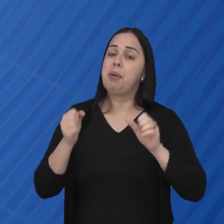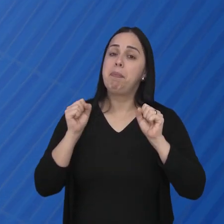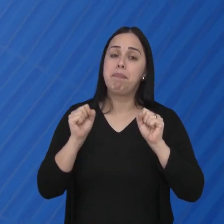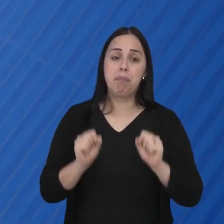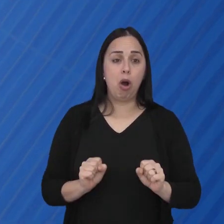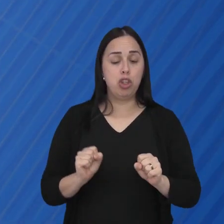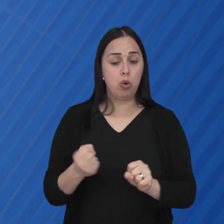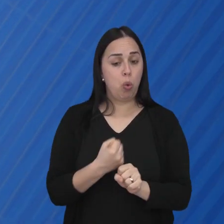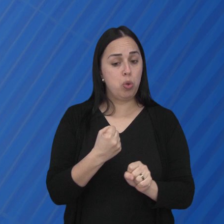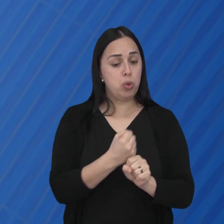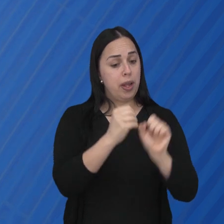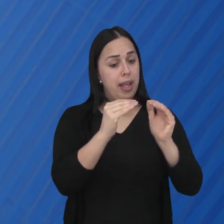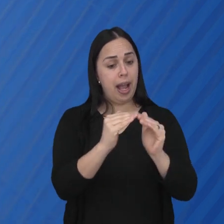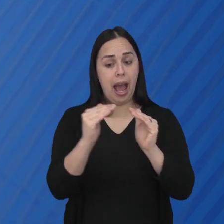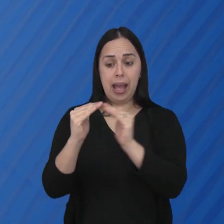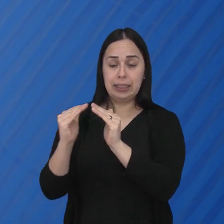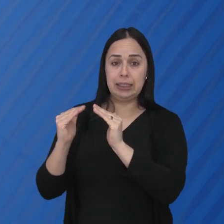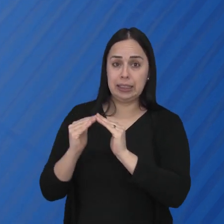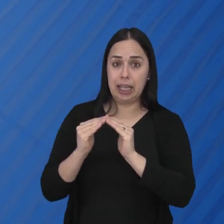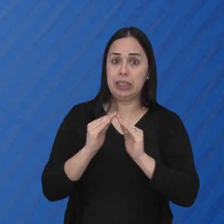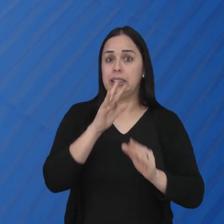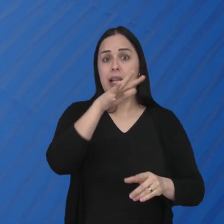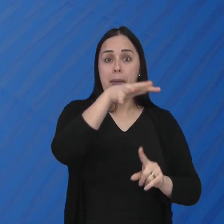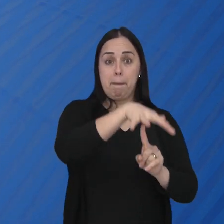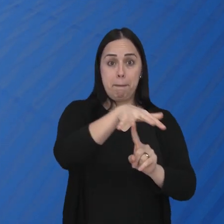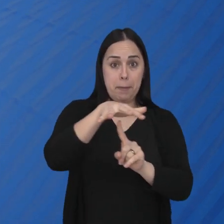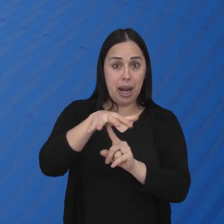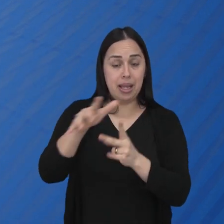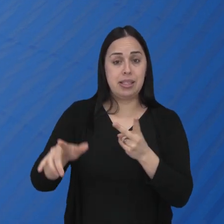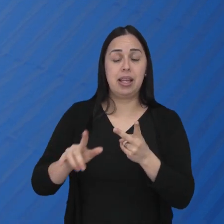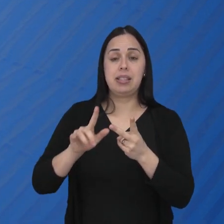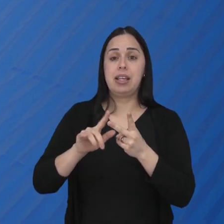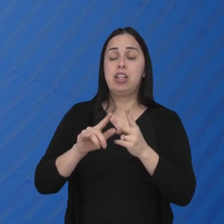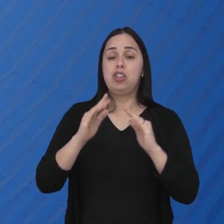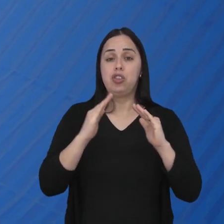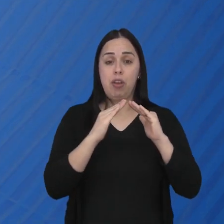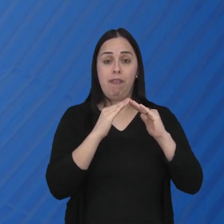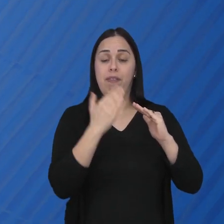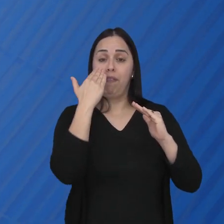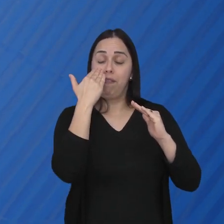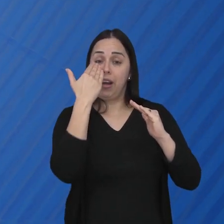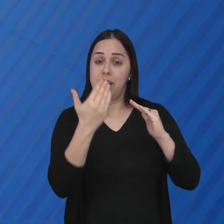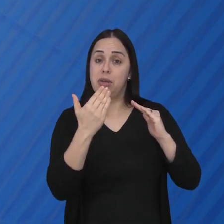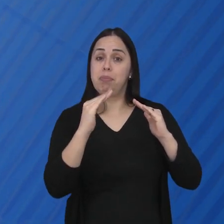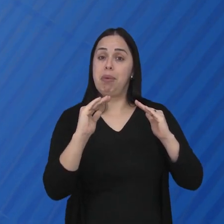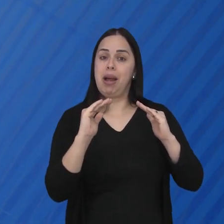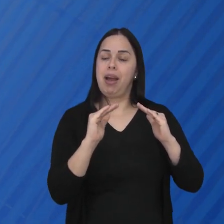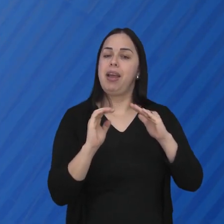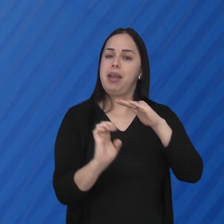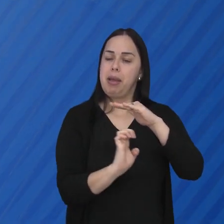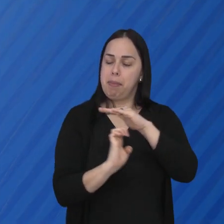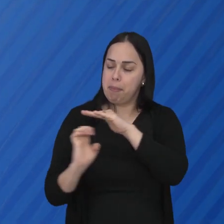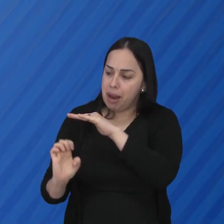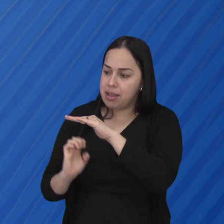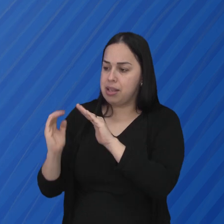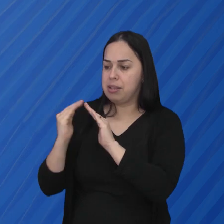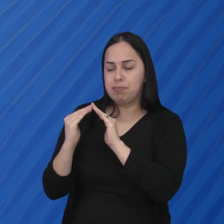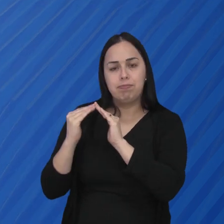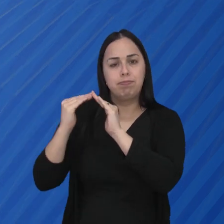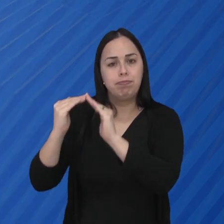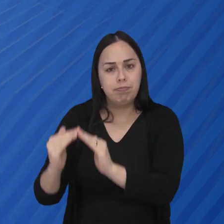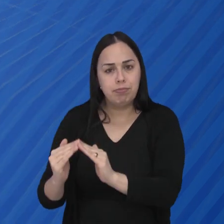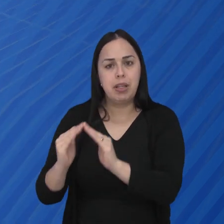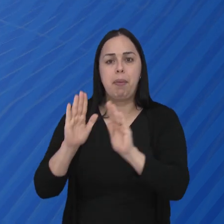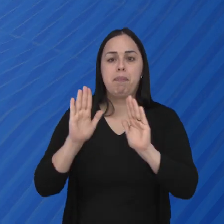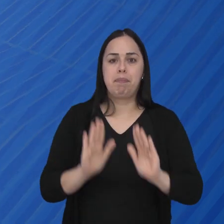a instalação de casinhas e comedouros em praças, entidades, empresas e terrenos públicos, desde que